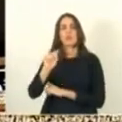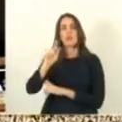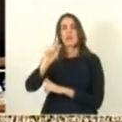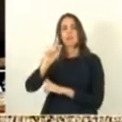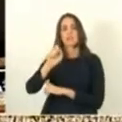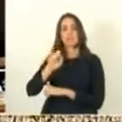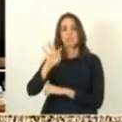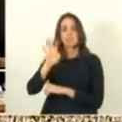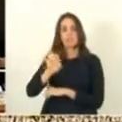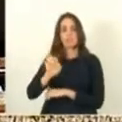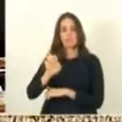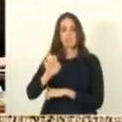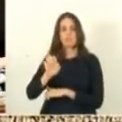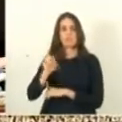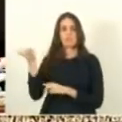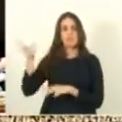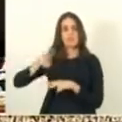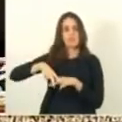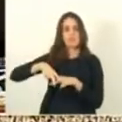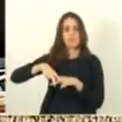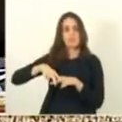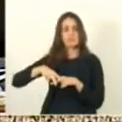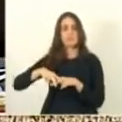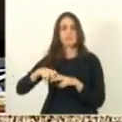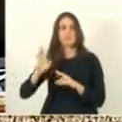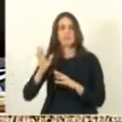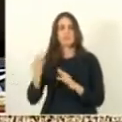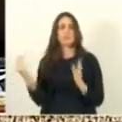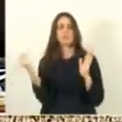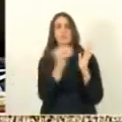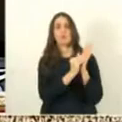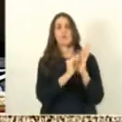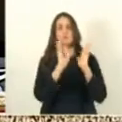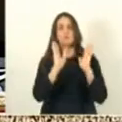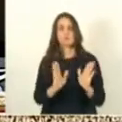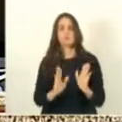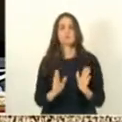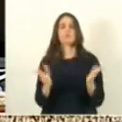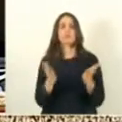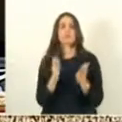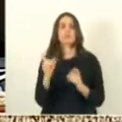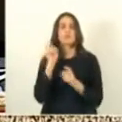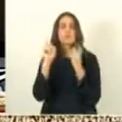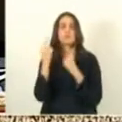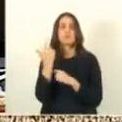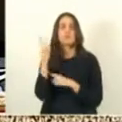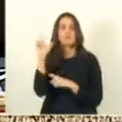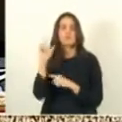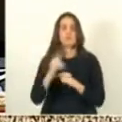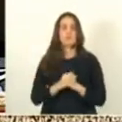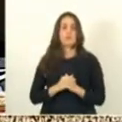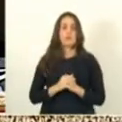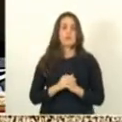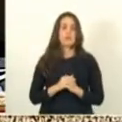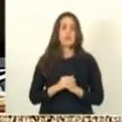agentes de segurança socioeducativos, que já determinei a inclusão na pauta, na extraordinária.